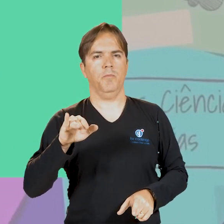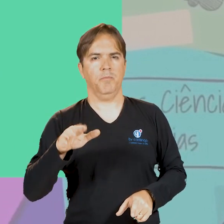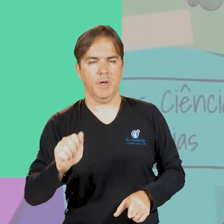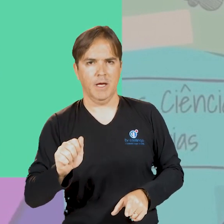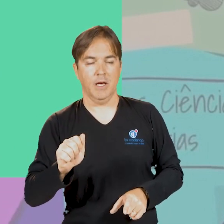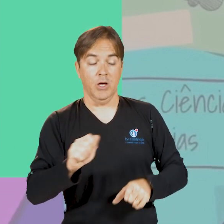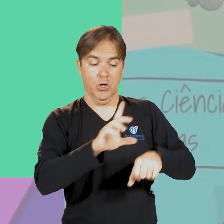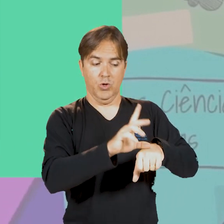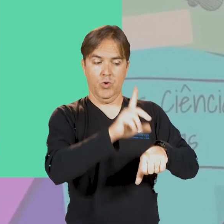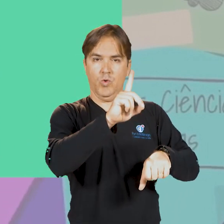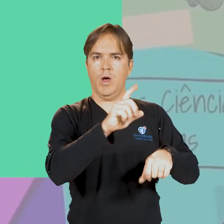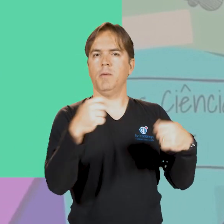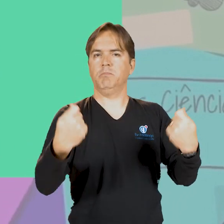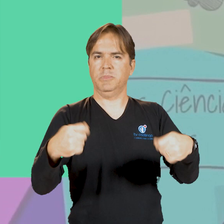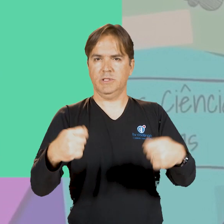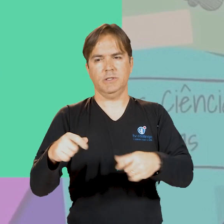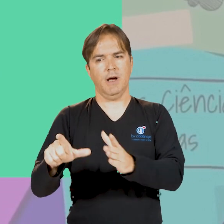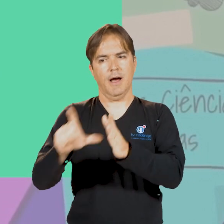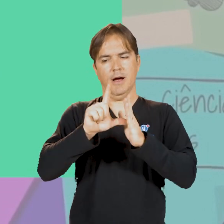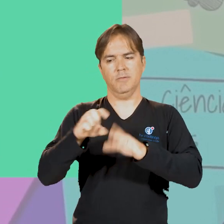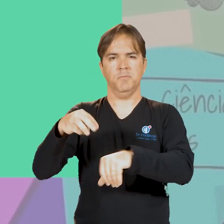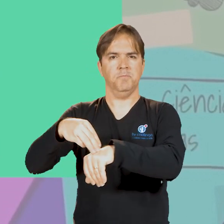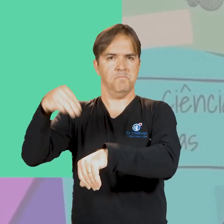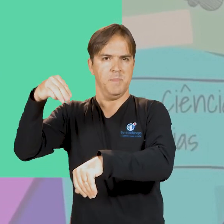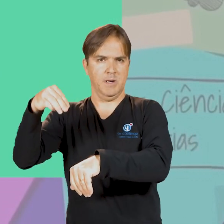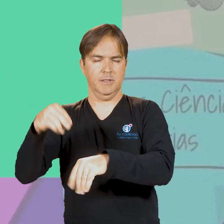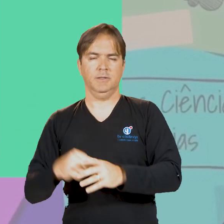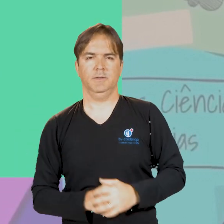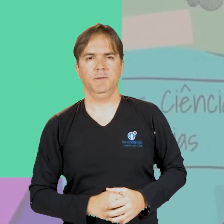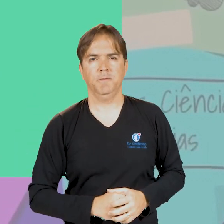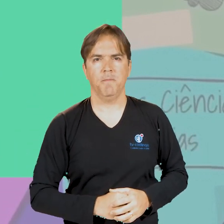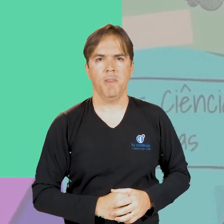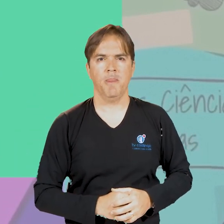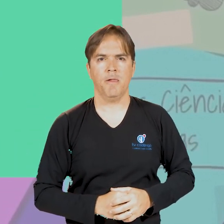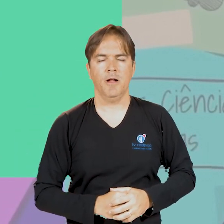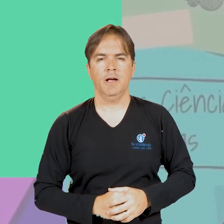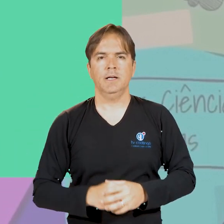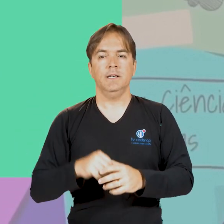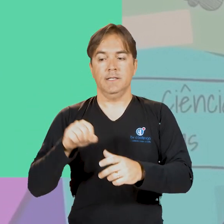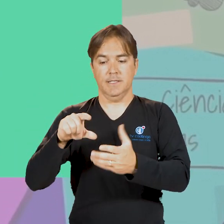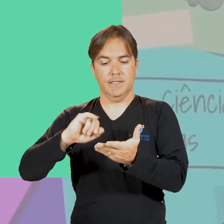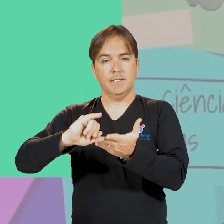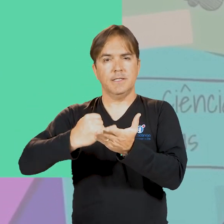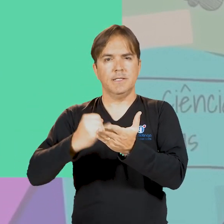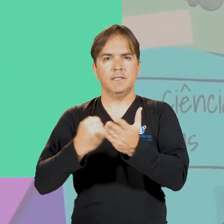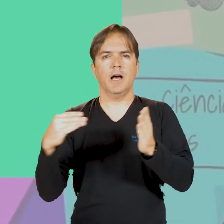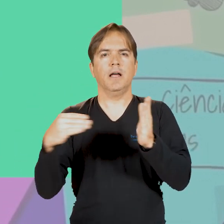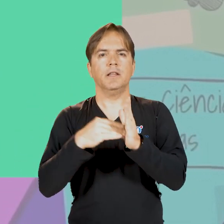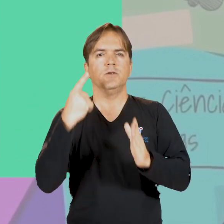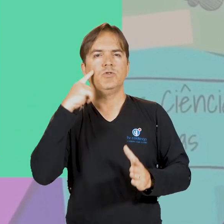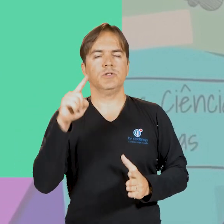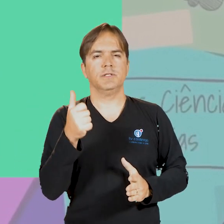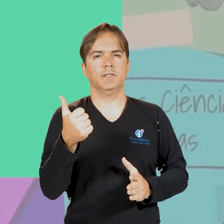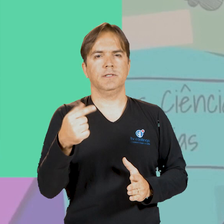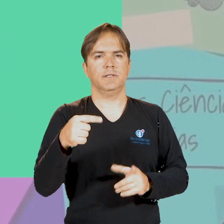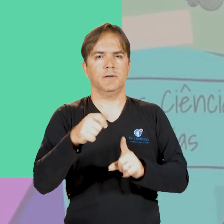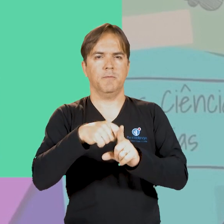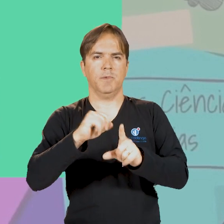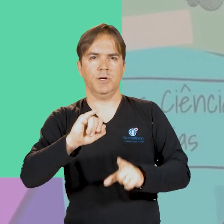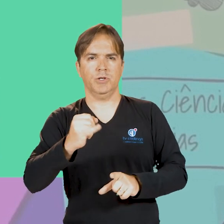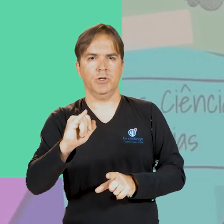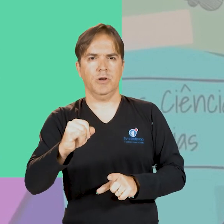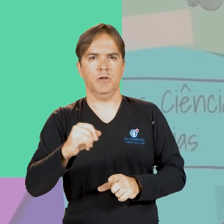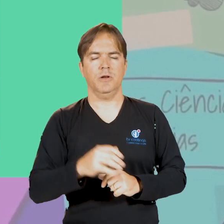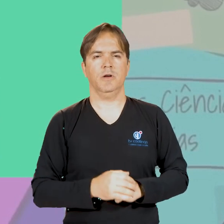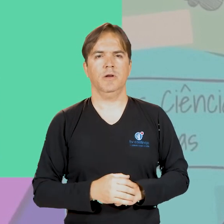também é exigido o título de mestre as inscrições podem ser realizadas até 17 de Janeiro através